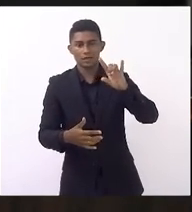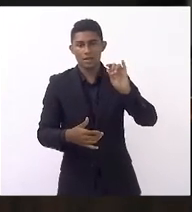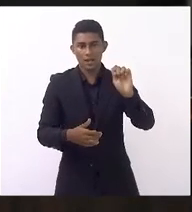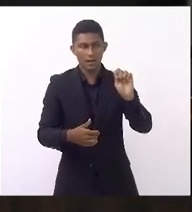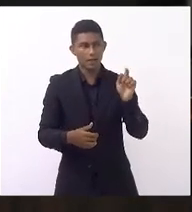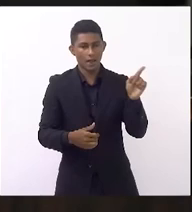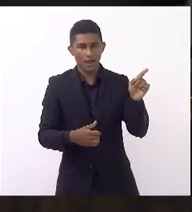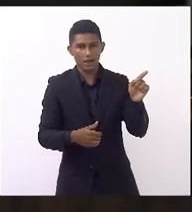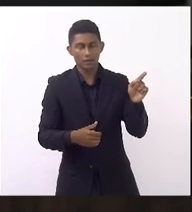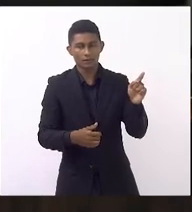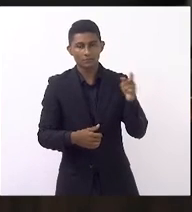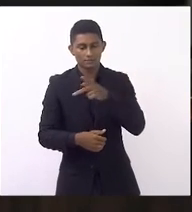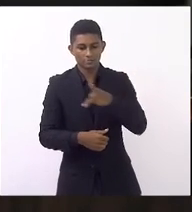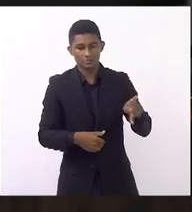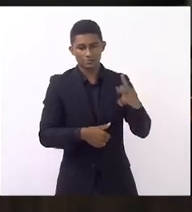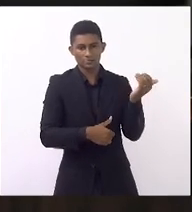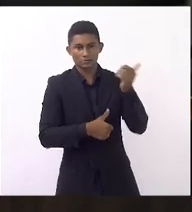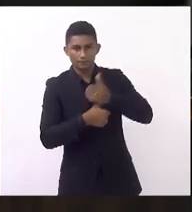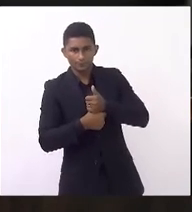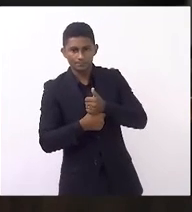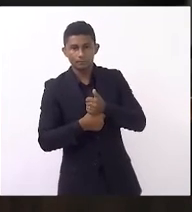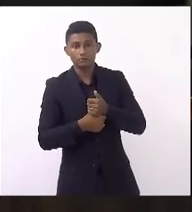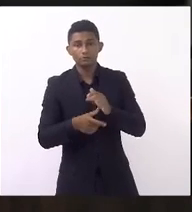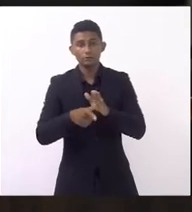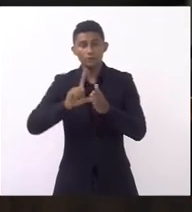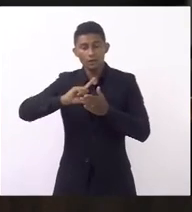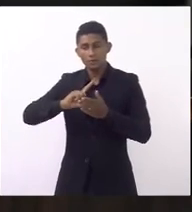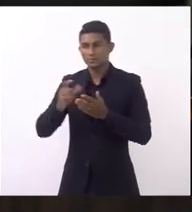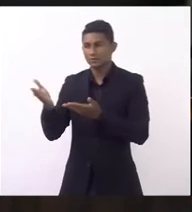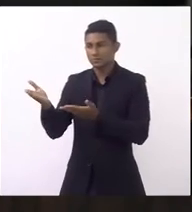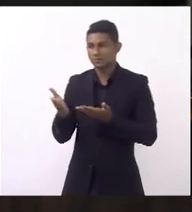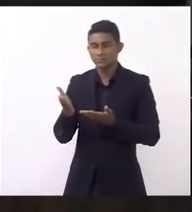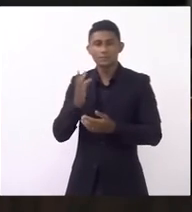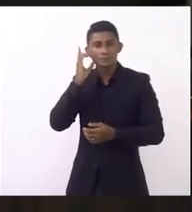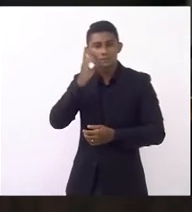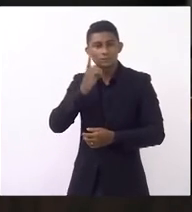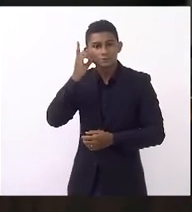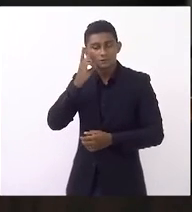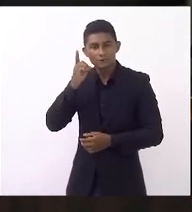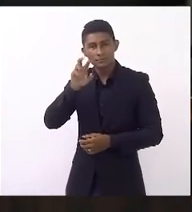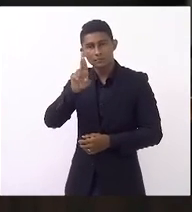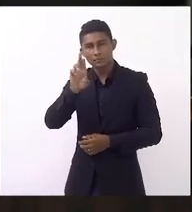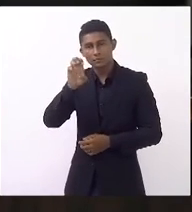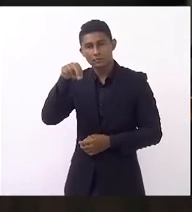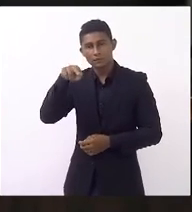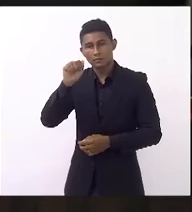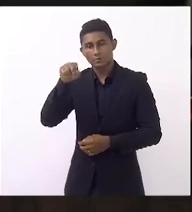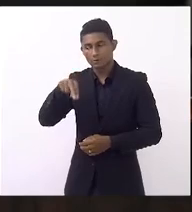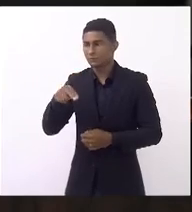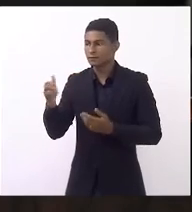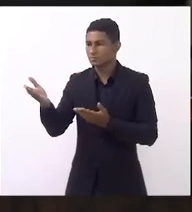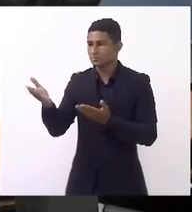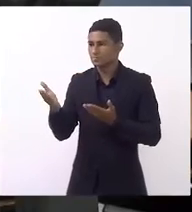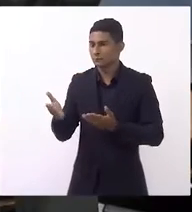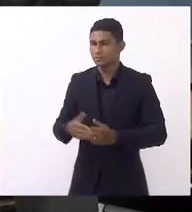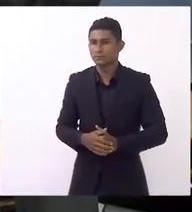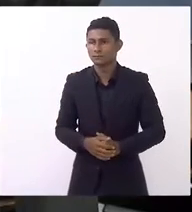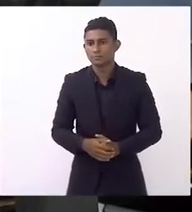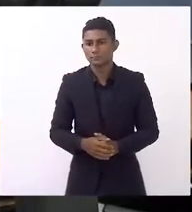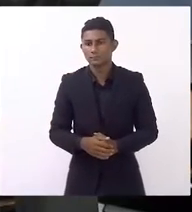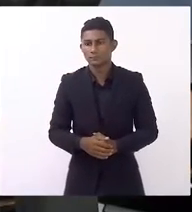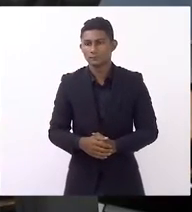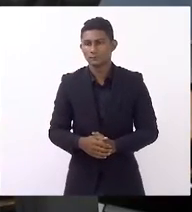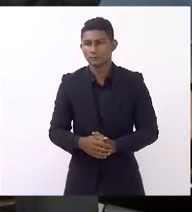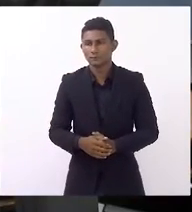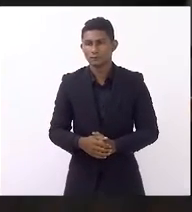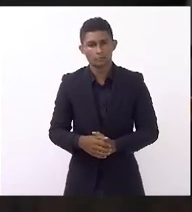Jordão para assumir a presidência, e antes disso passo a palavra ao deputado Renan Ferreirinha. Não, expediente final?